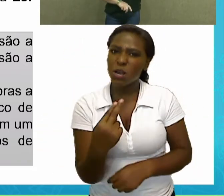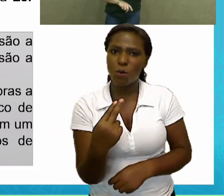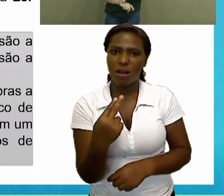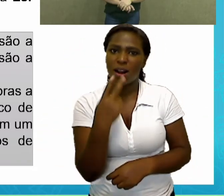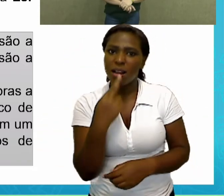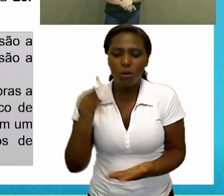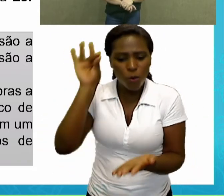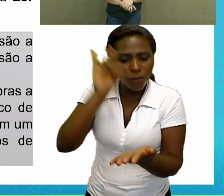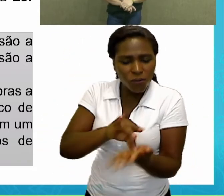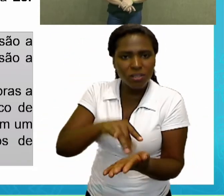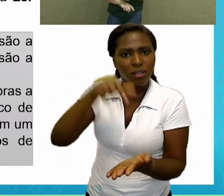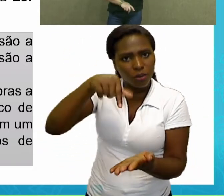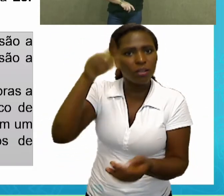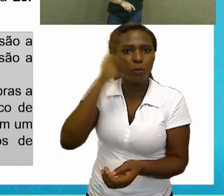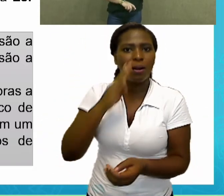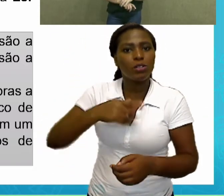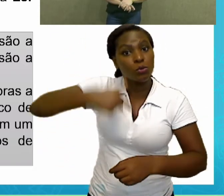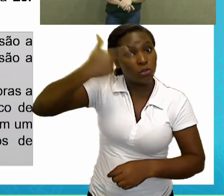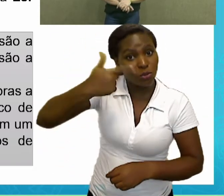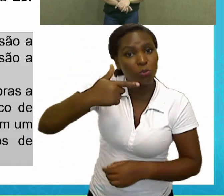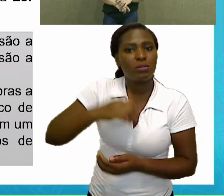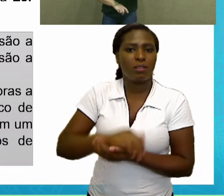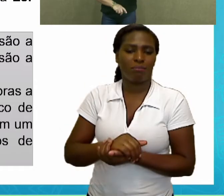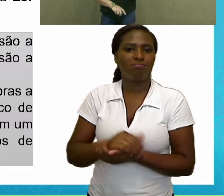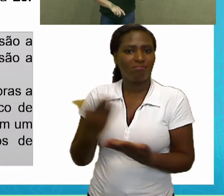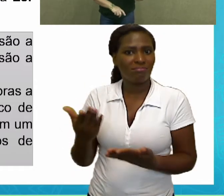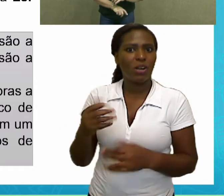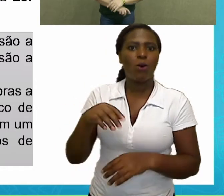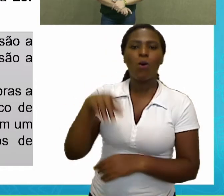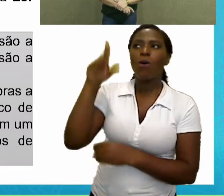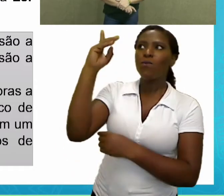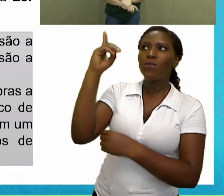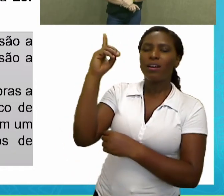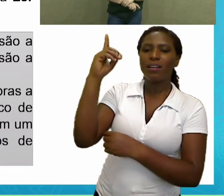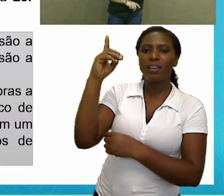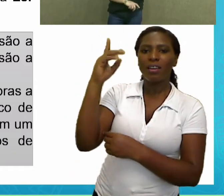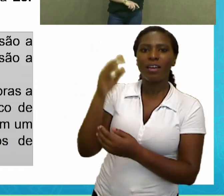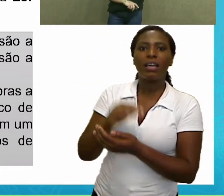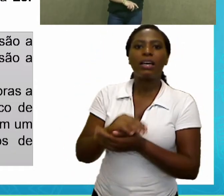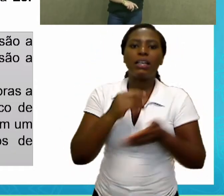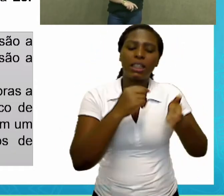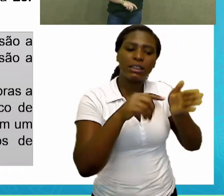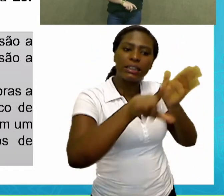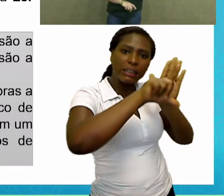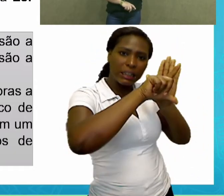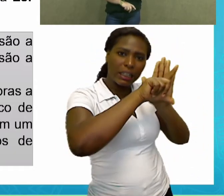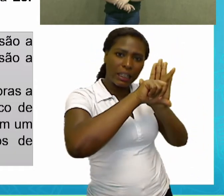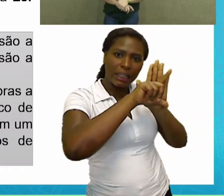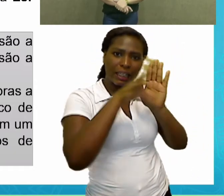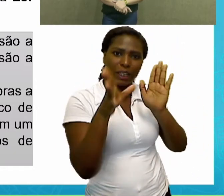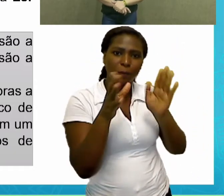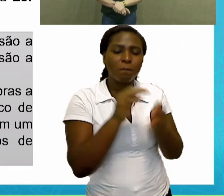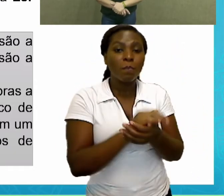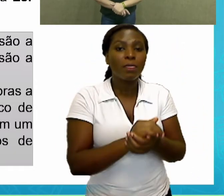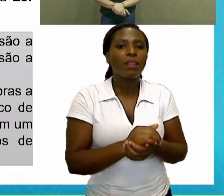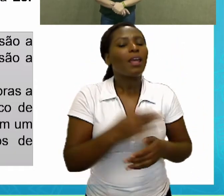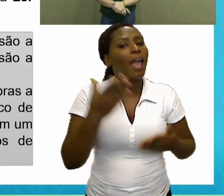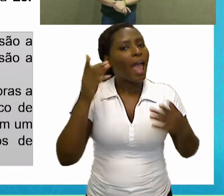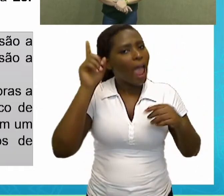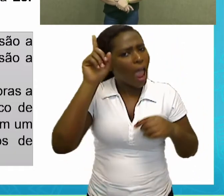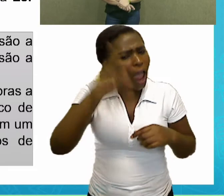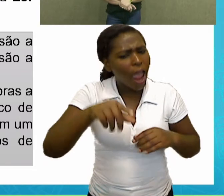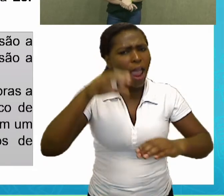que determinou o seguinte, no artigo 1º, é reconhecida como meio legal de comunicação